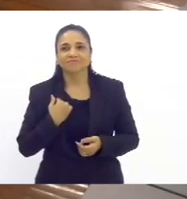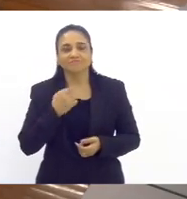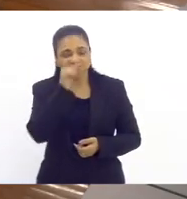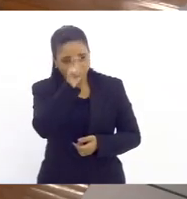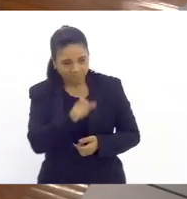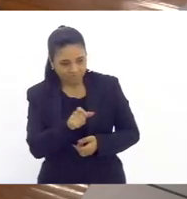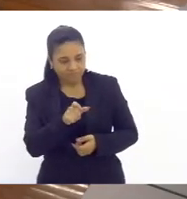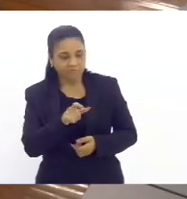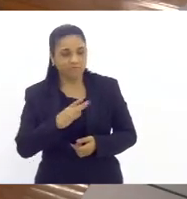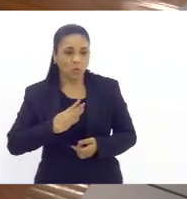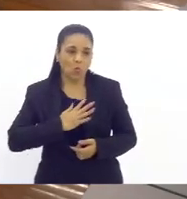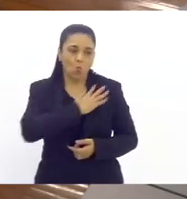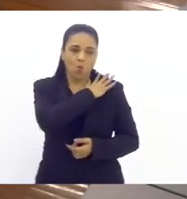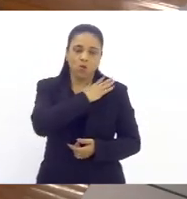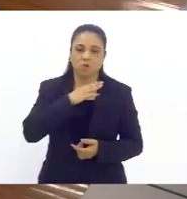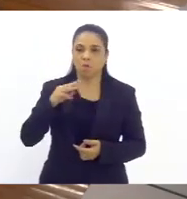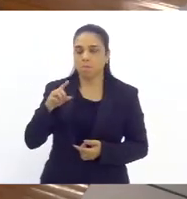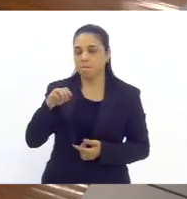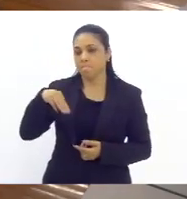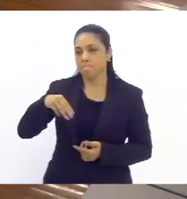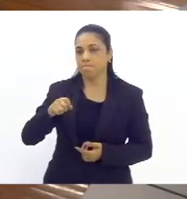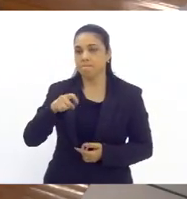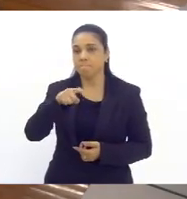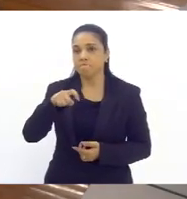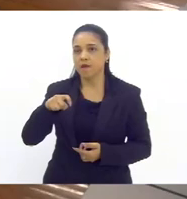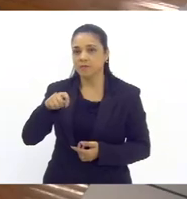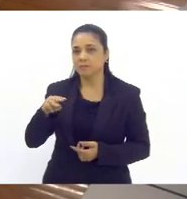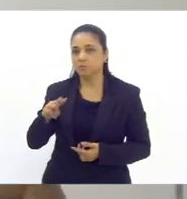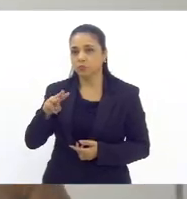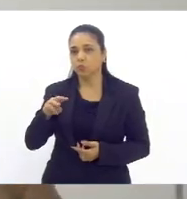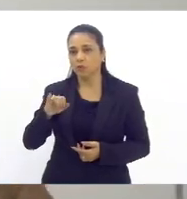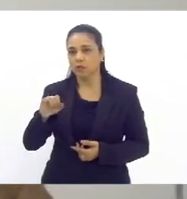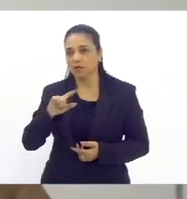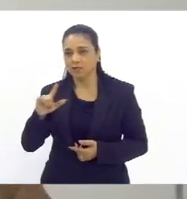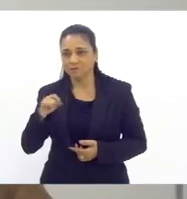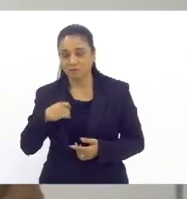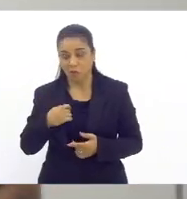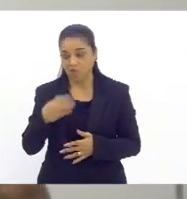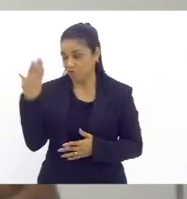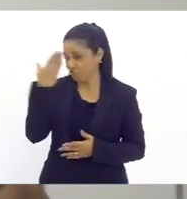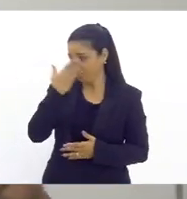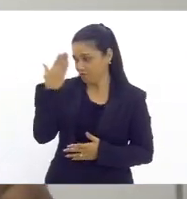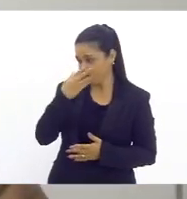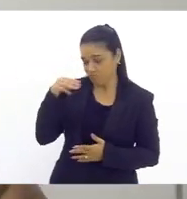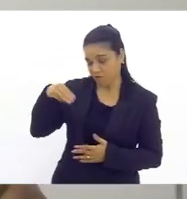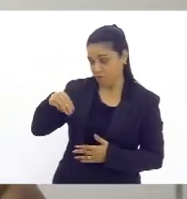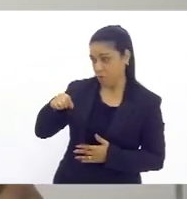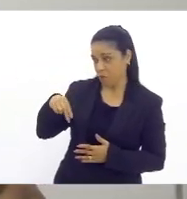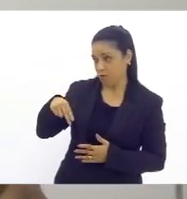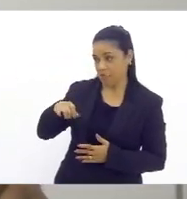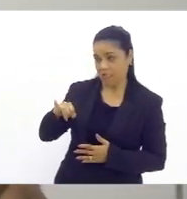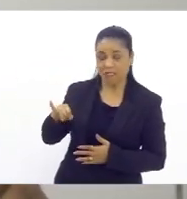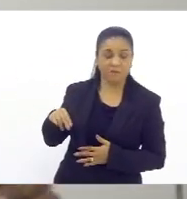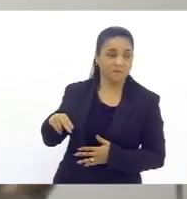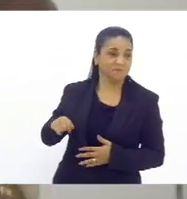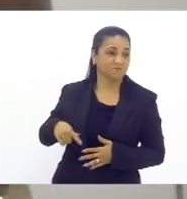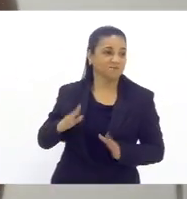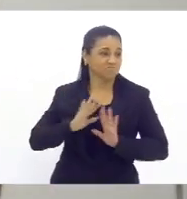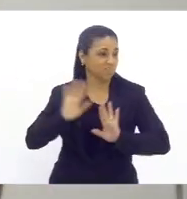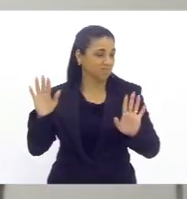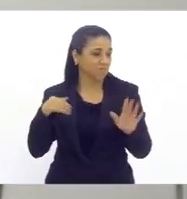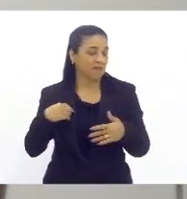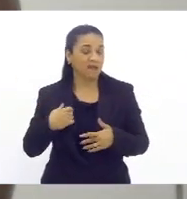o Coronel Max William eu vou fingir que não vou ver Monique aqui então para responder perdi